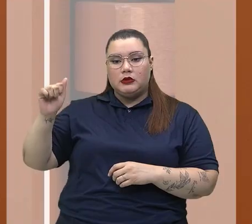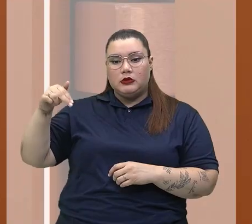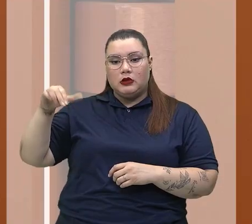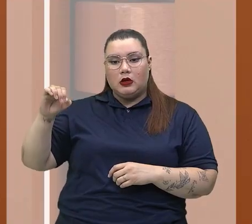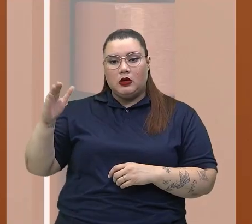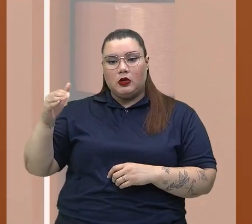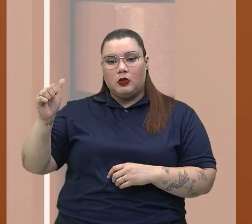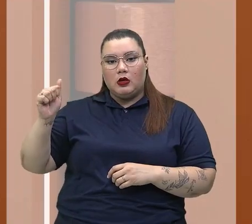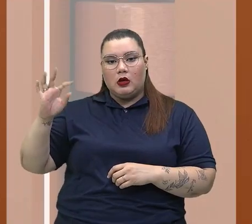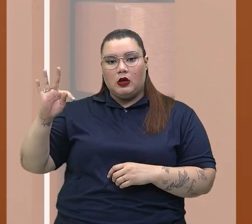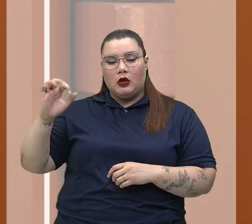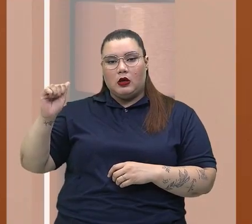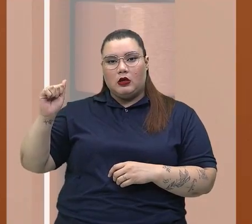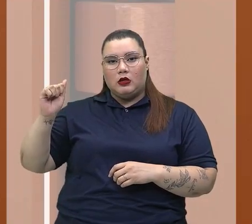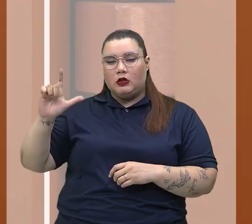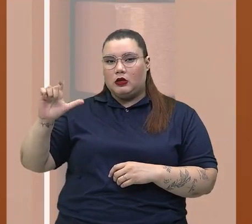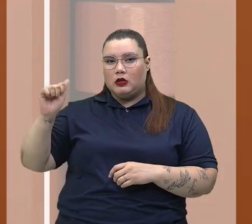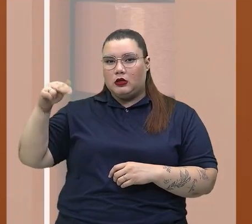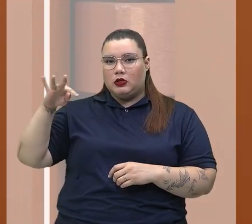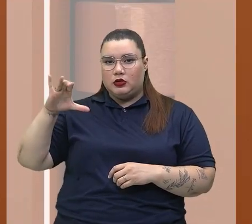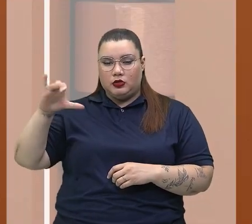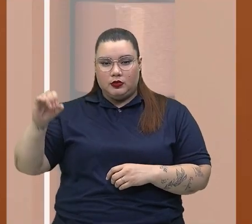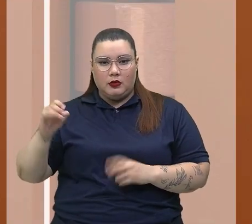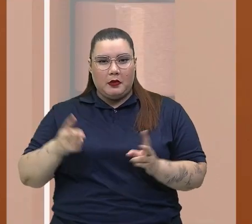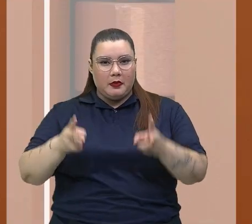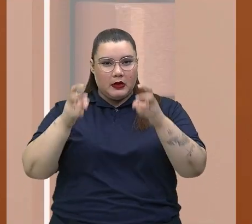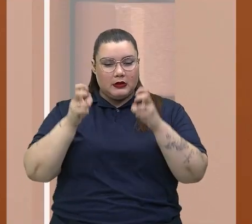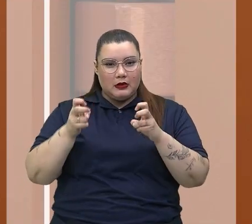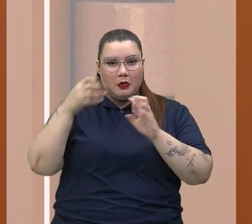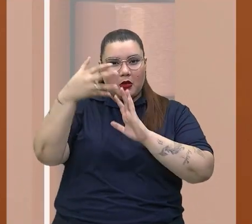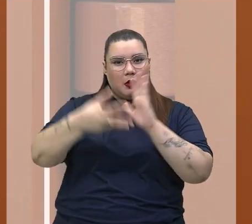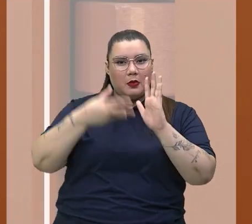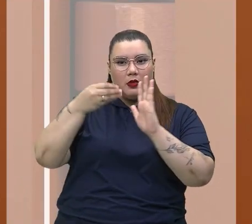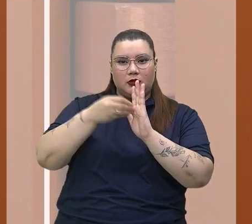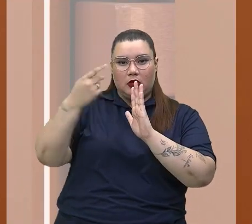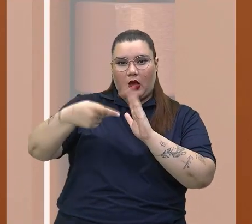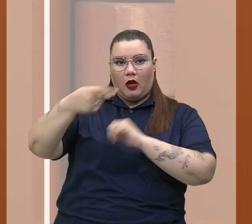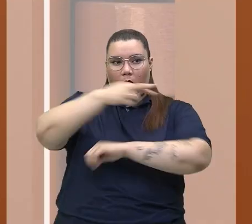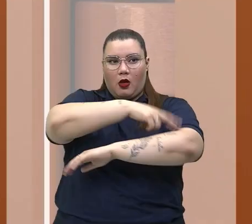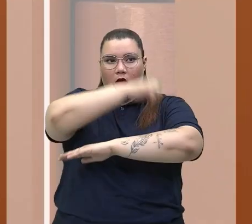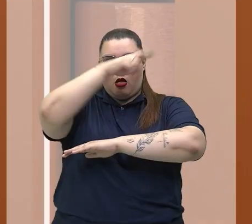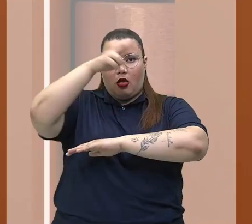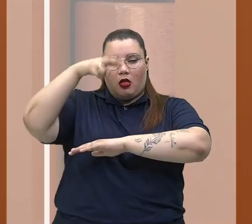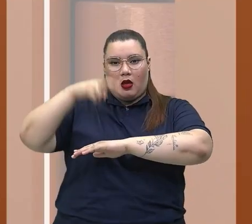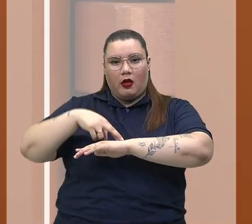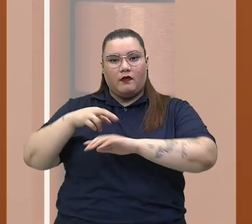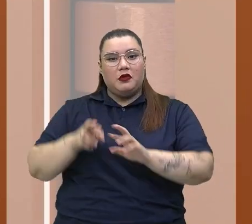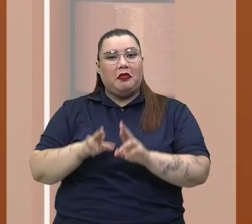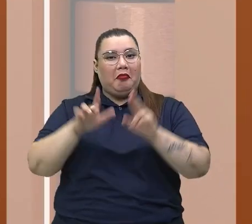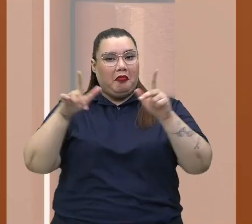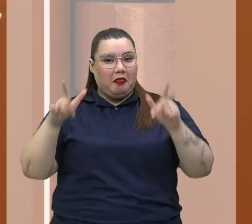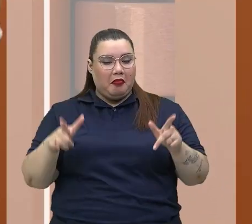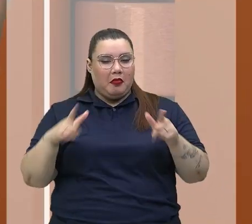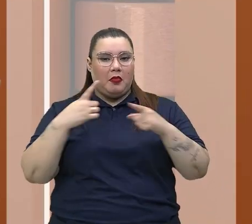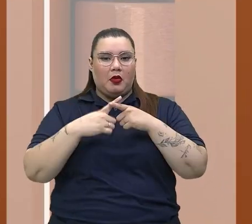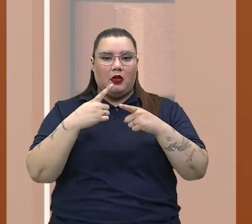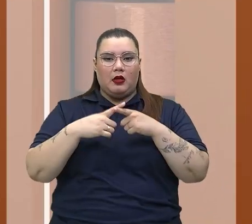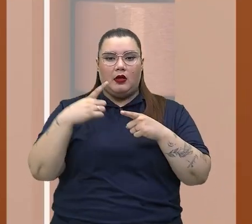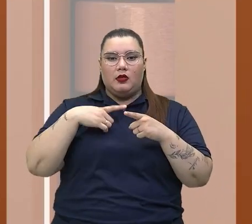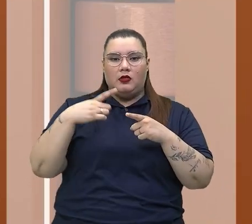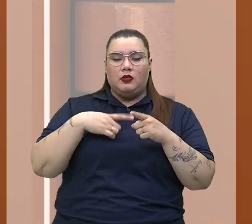relevo da Amazônia ele é bastante diversificado. Ele é resultante de